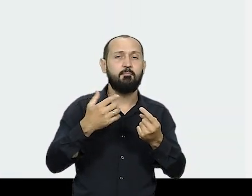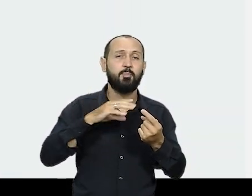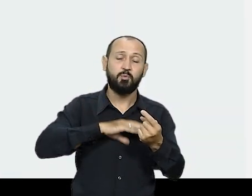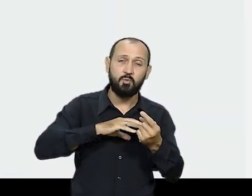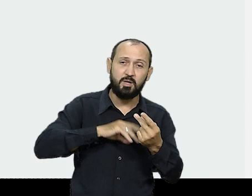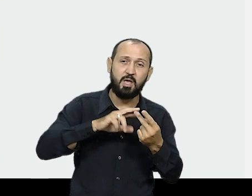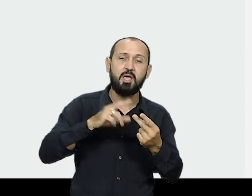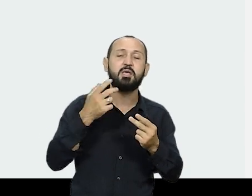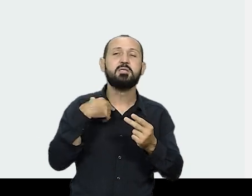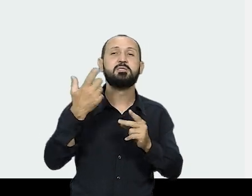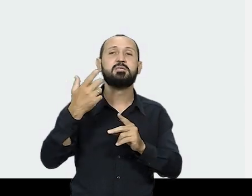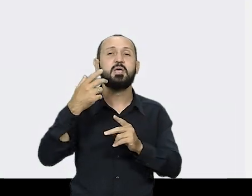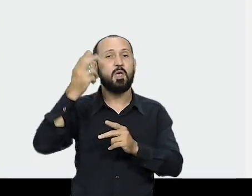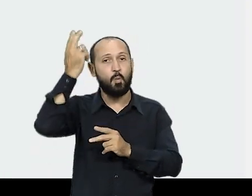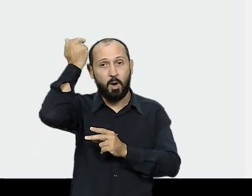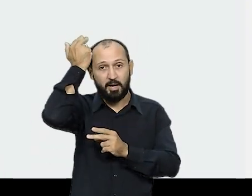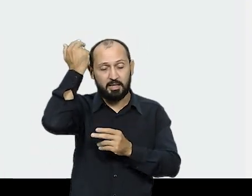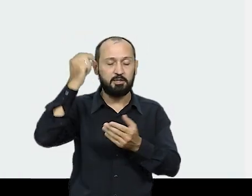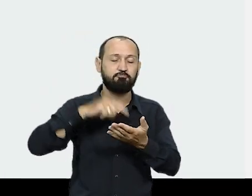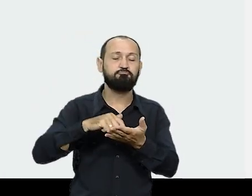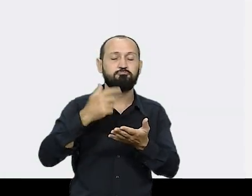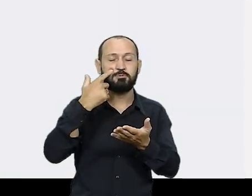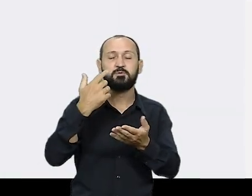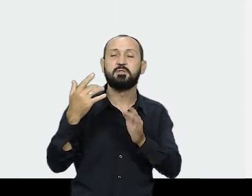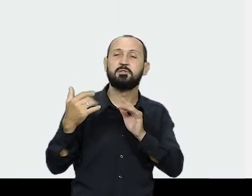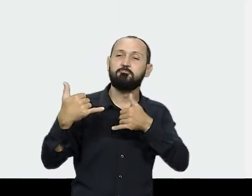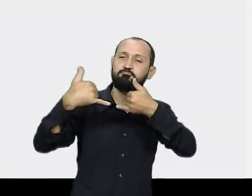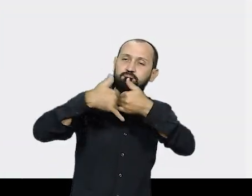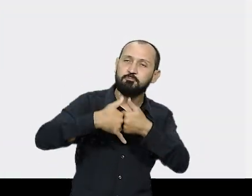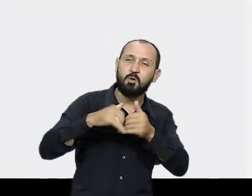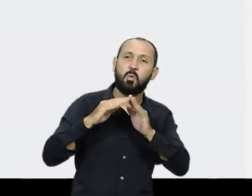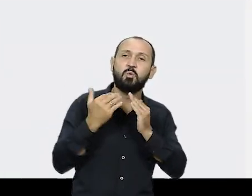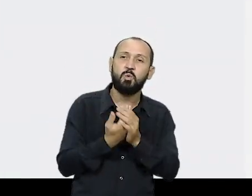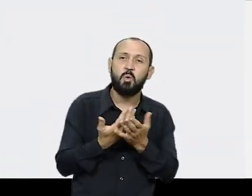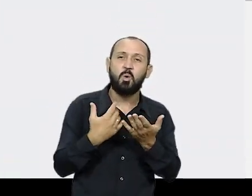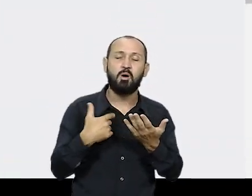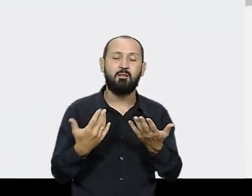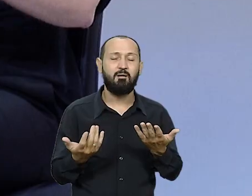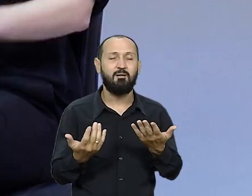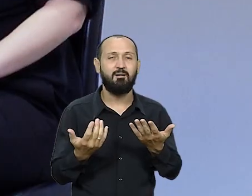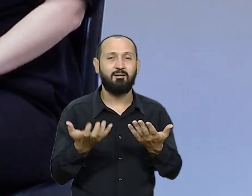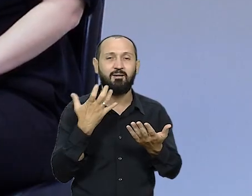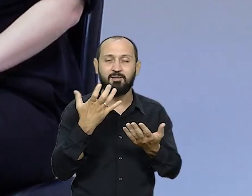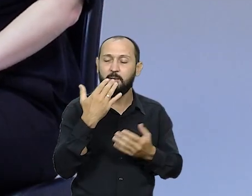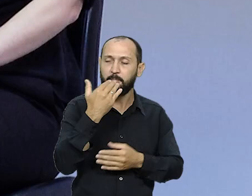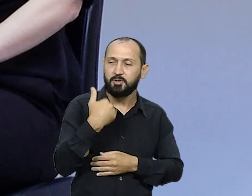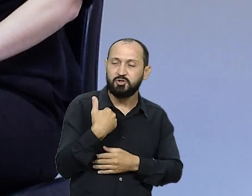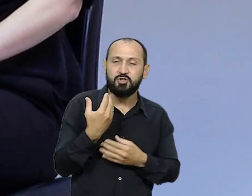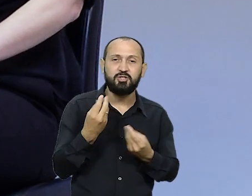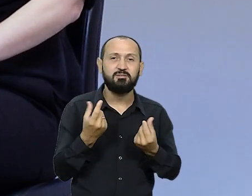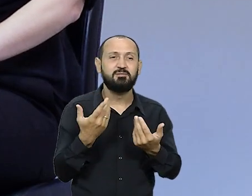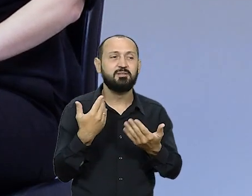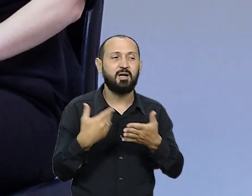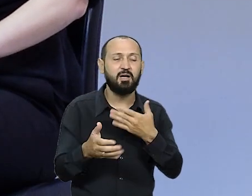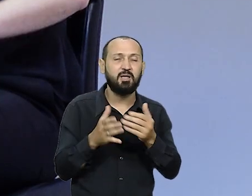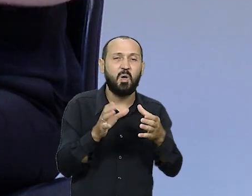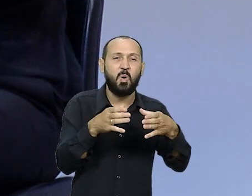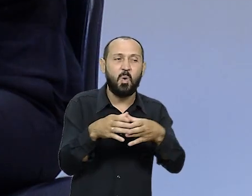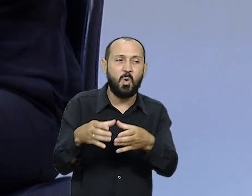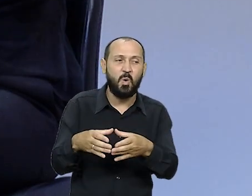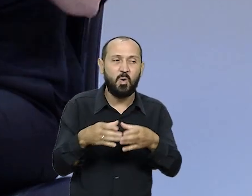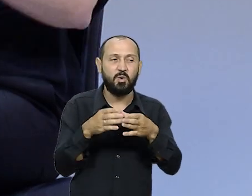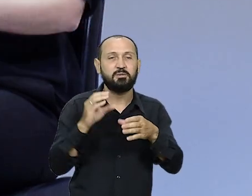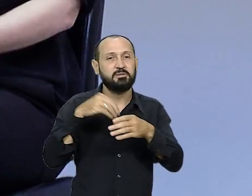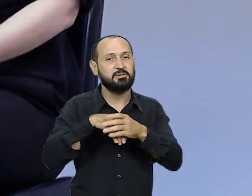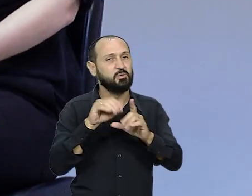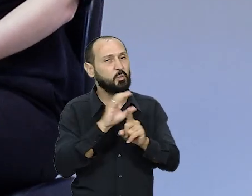português e em guarani. E se você quiser entrar em contato conosco, com a Escola Judiciária Eleitoral, quiser